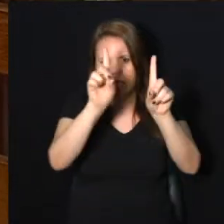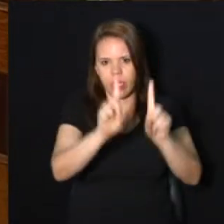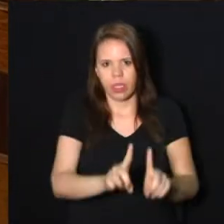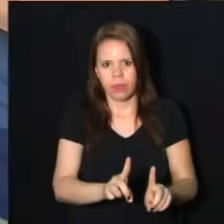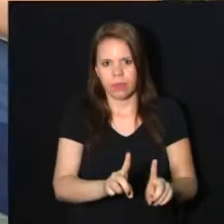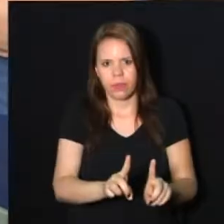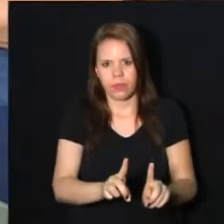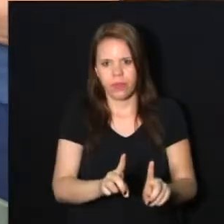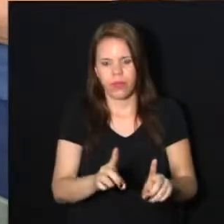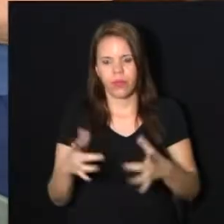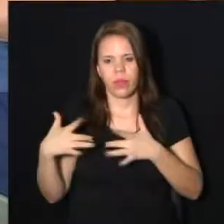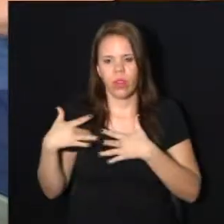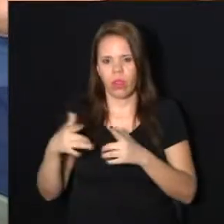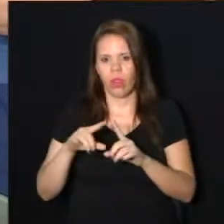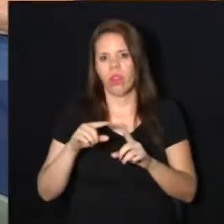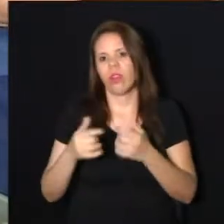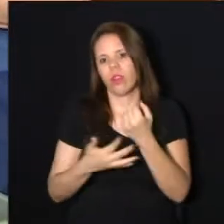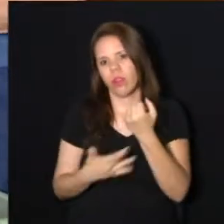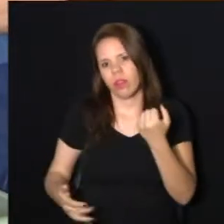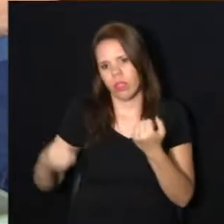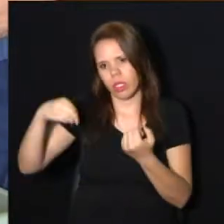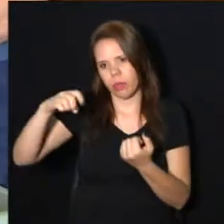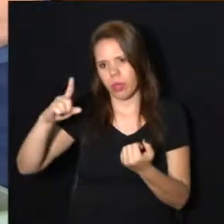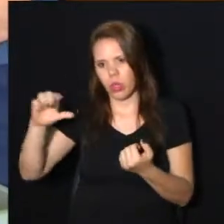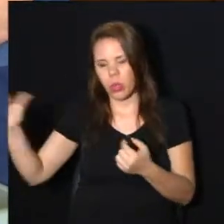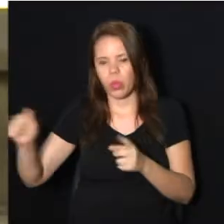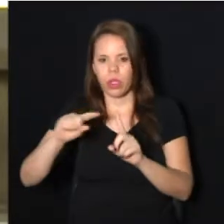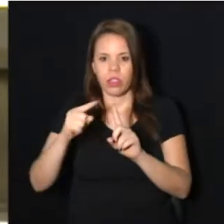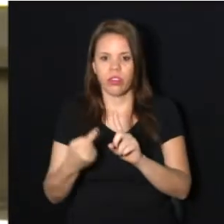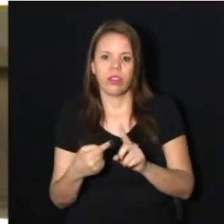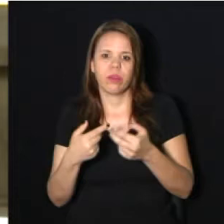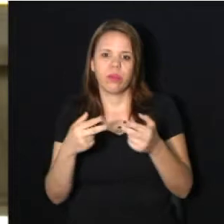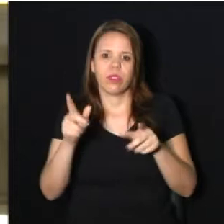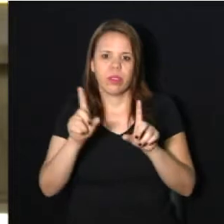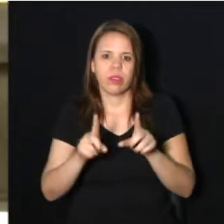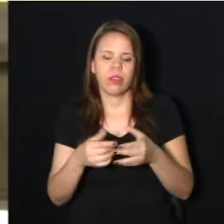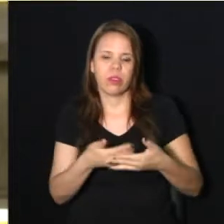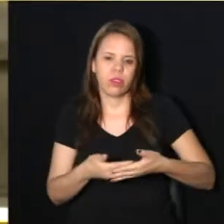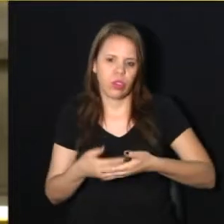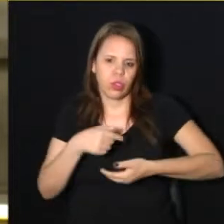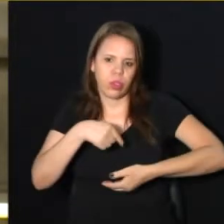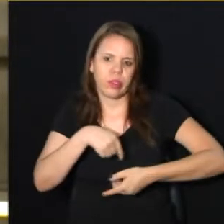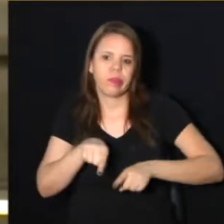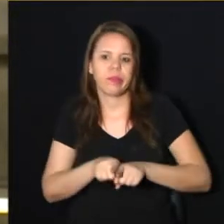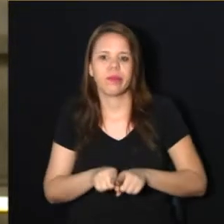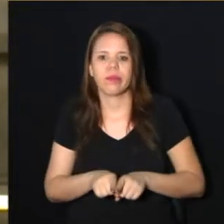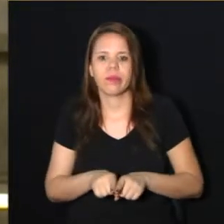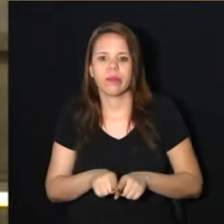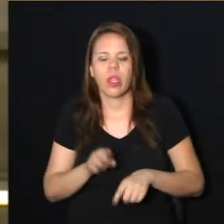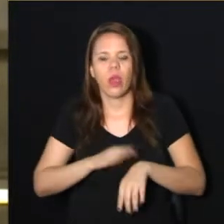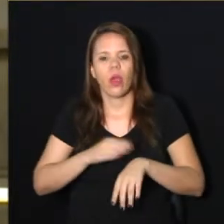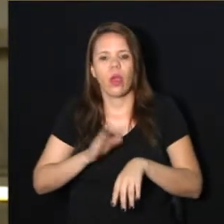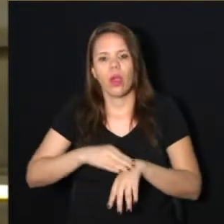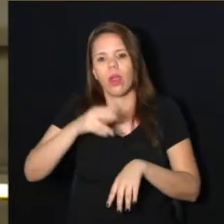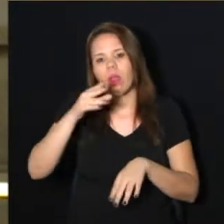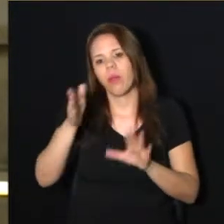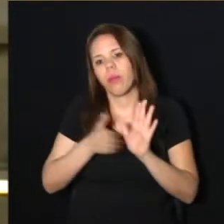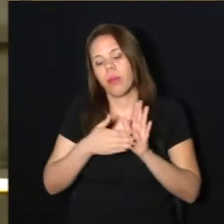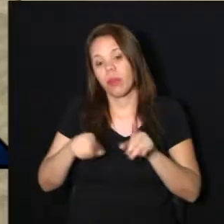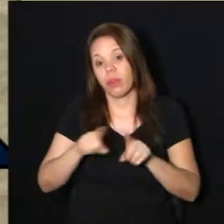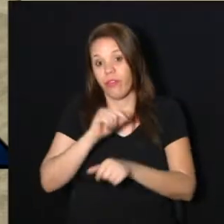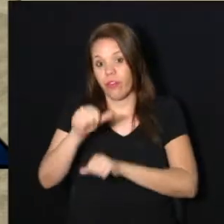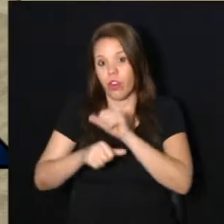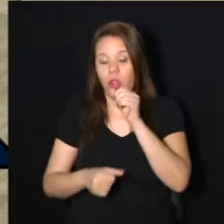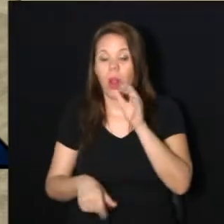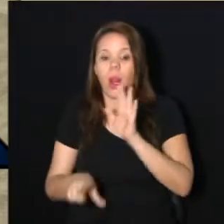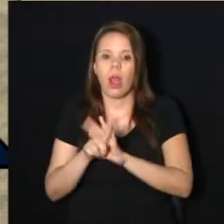deficientes, doadores de sangue ou medula óssea, gestantes e pessoas com crianças de colo. Autor da proposta que se tornou lei,